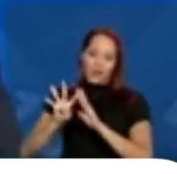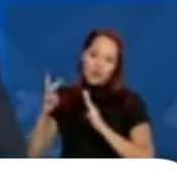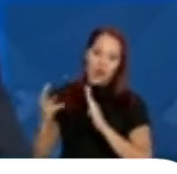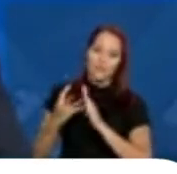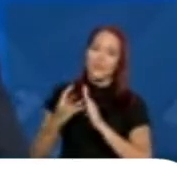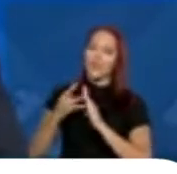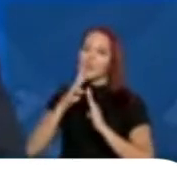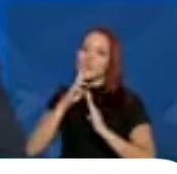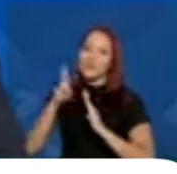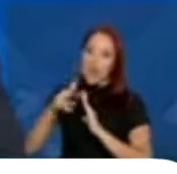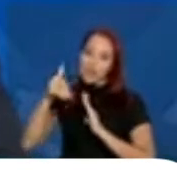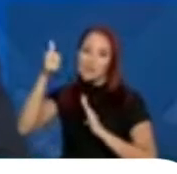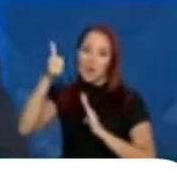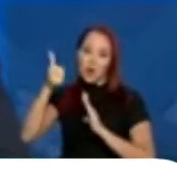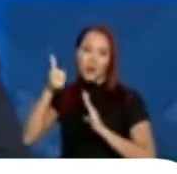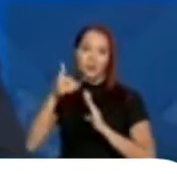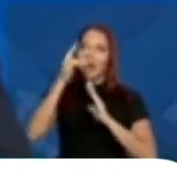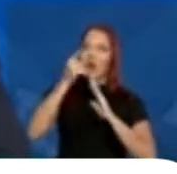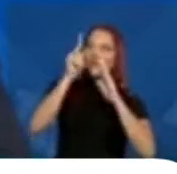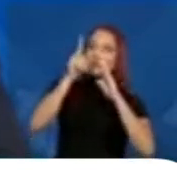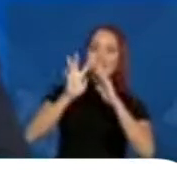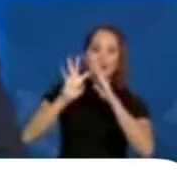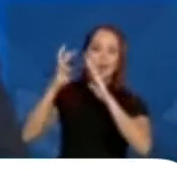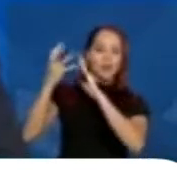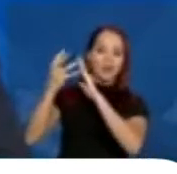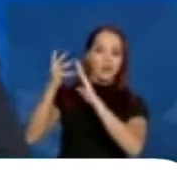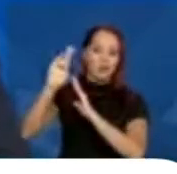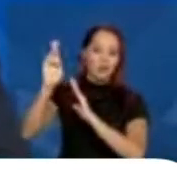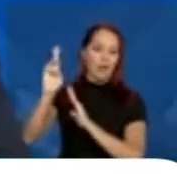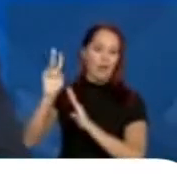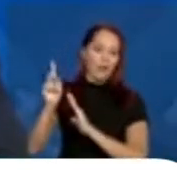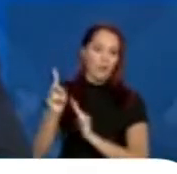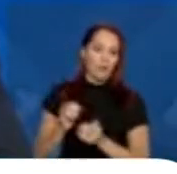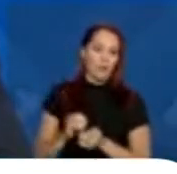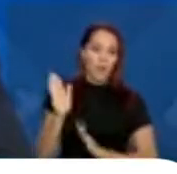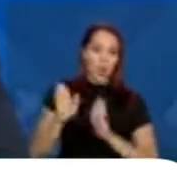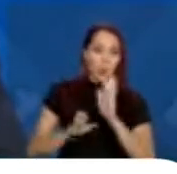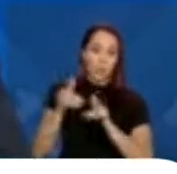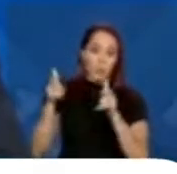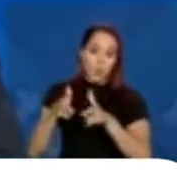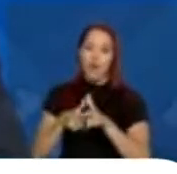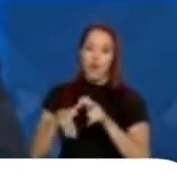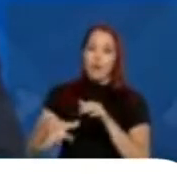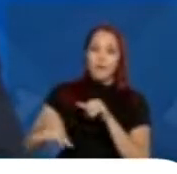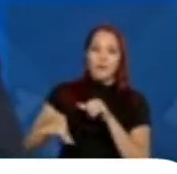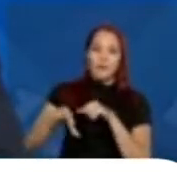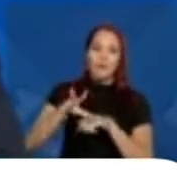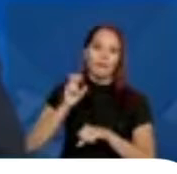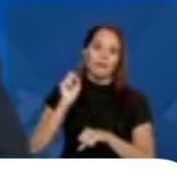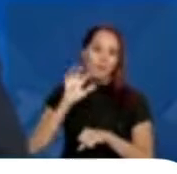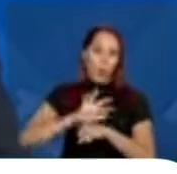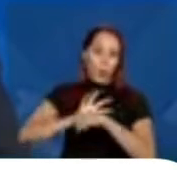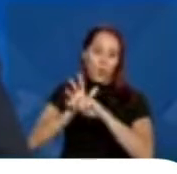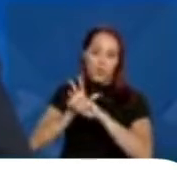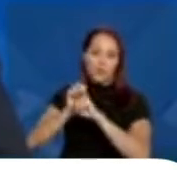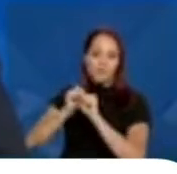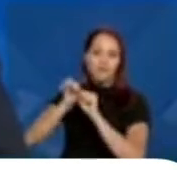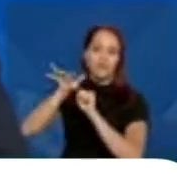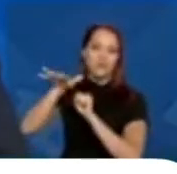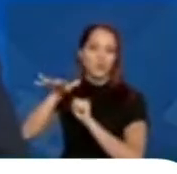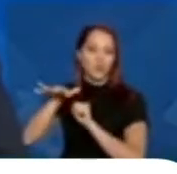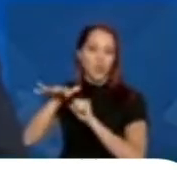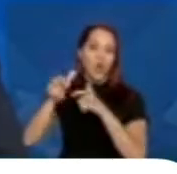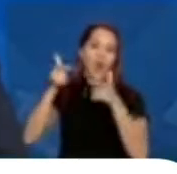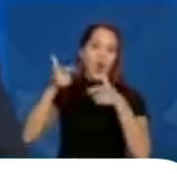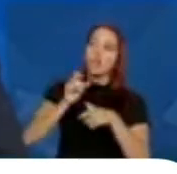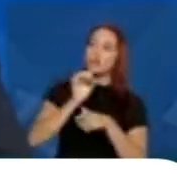tanto resultado. Em alguns lugares o vírus chegou, em outros ele não chegou. Não podemos falar